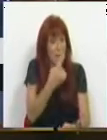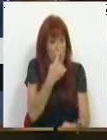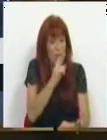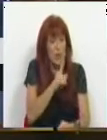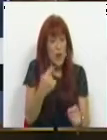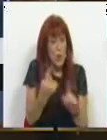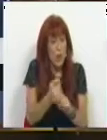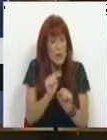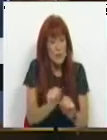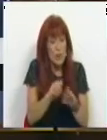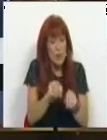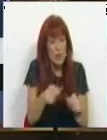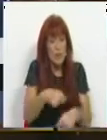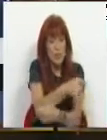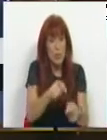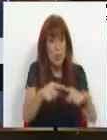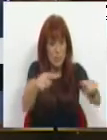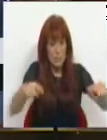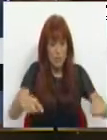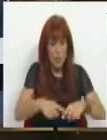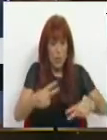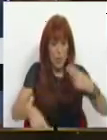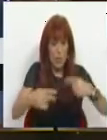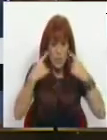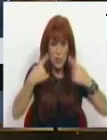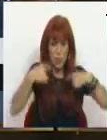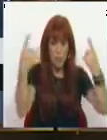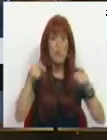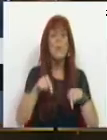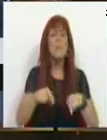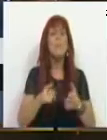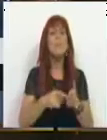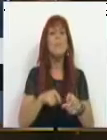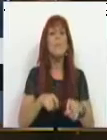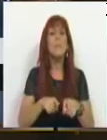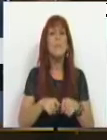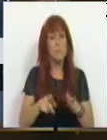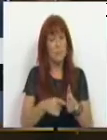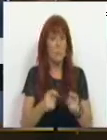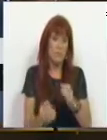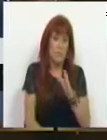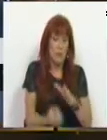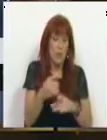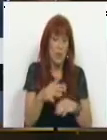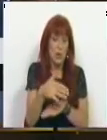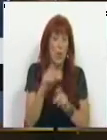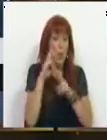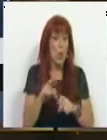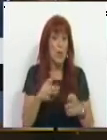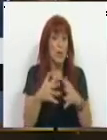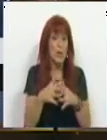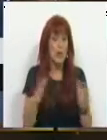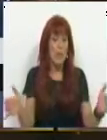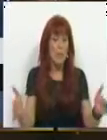preferência a produtos locais no abastecimento das cantinas públicas, sendo para isso necessário criar ou encontrar estruturas